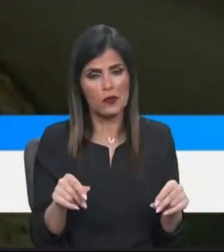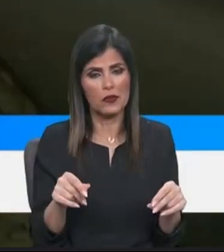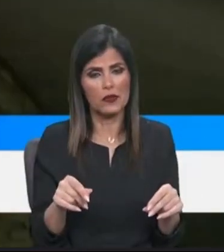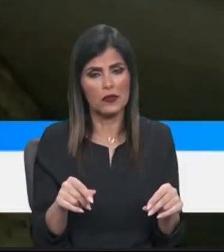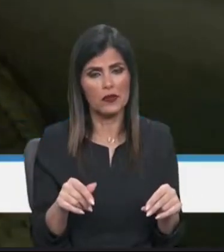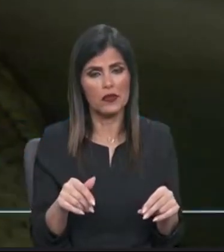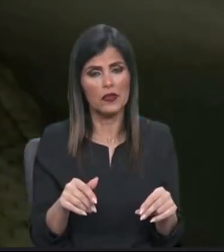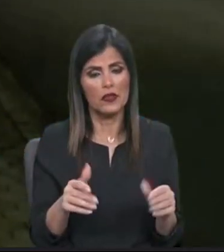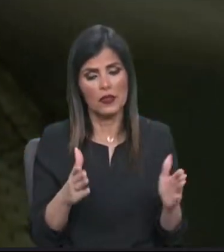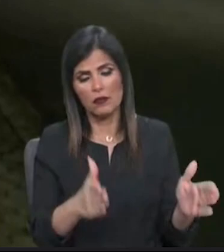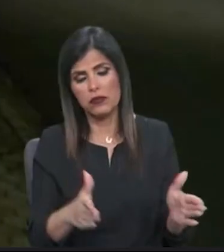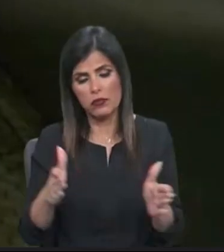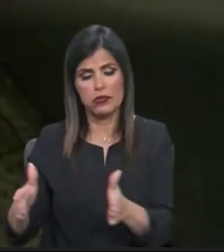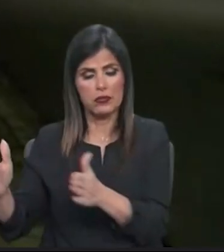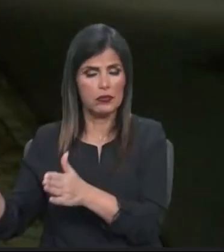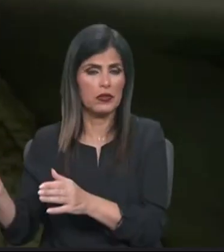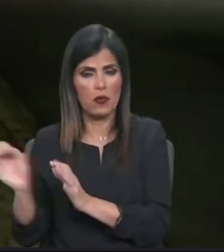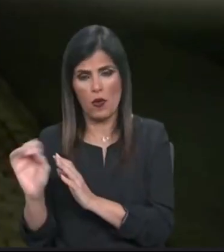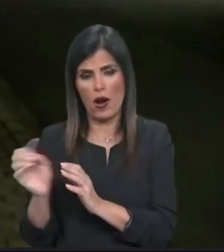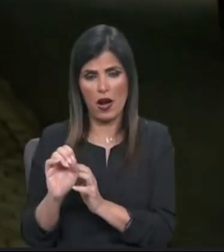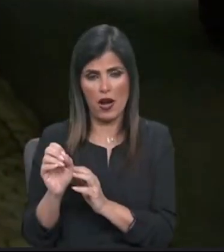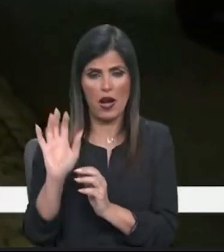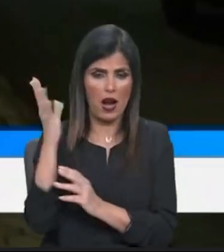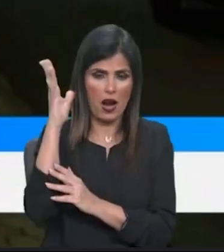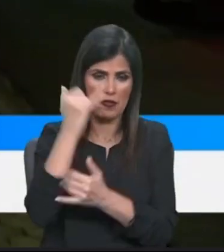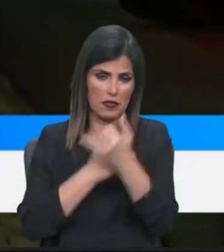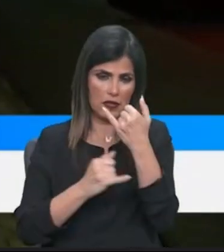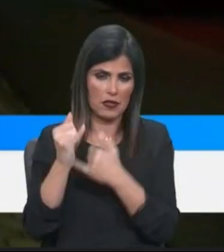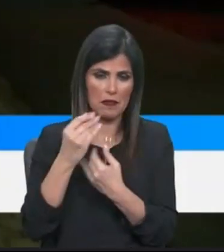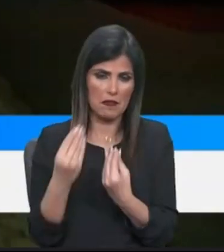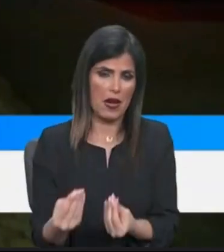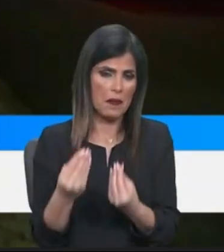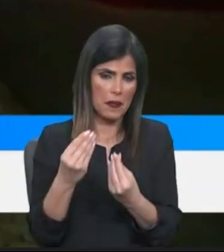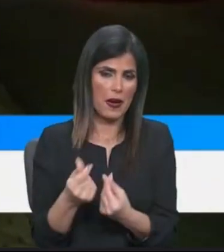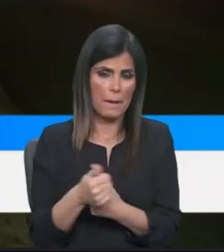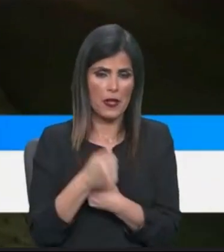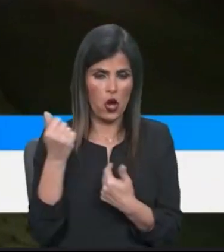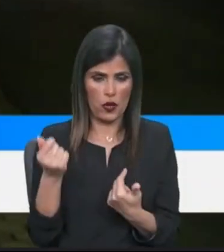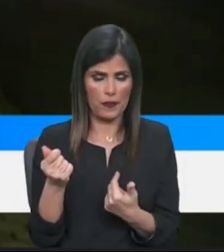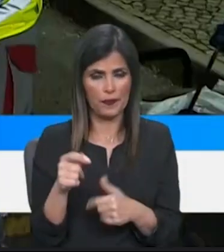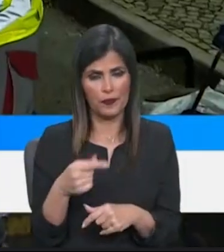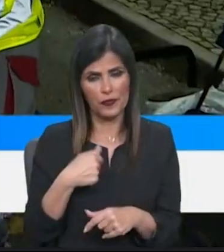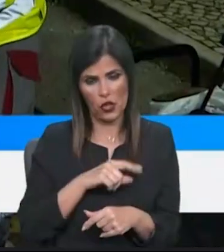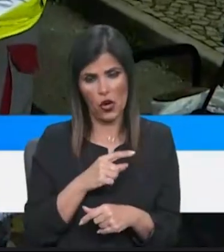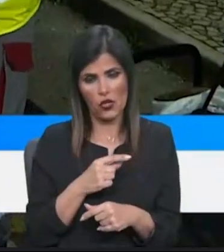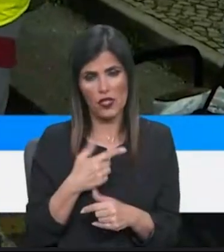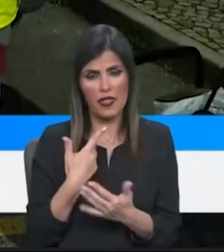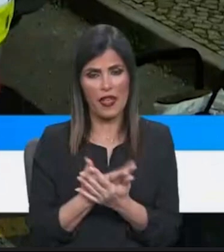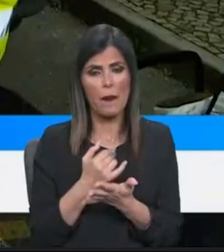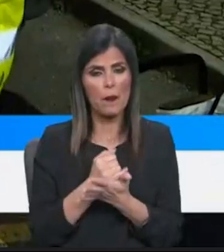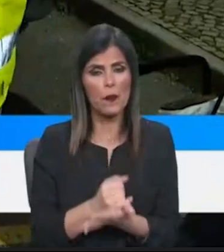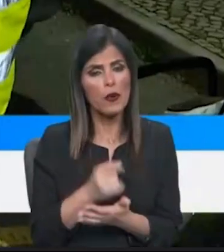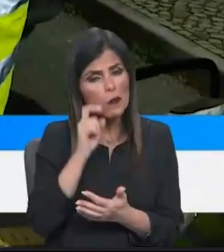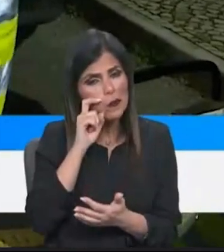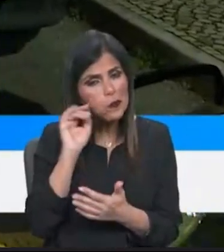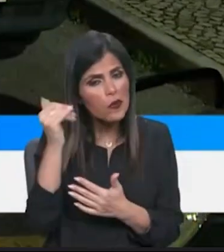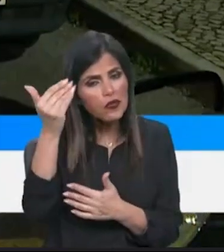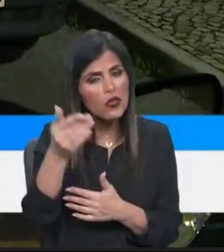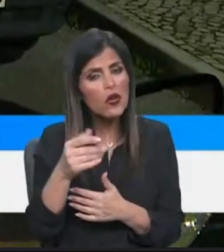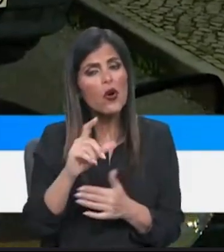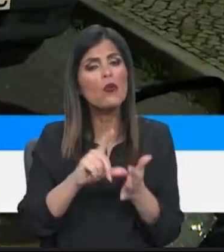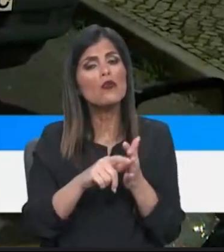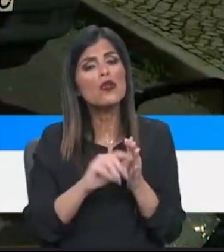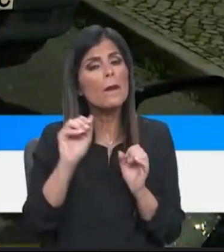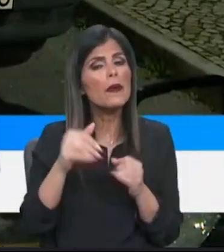dos contentores, termos árvores, que é muito mais agradável e pronto, e estamos a contribuir para a sustentabilidade. O projeto